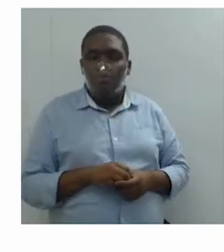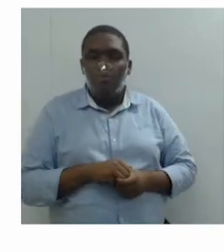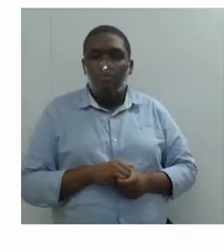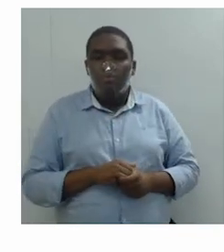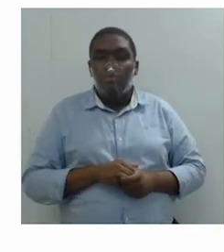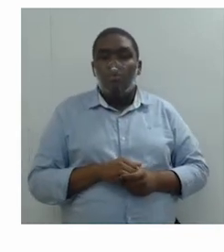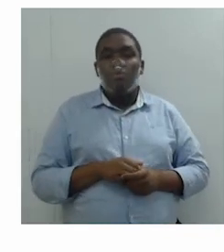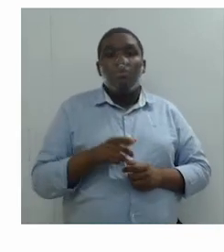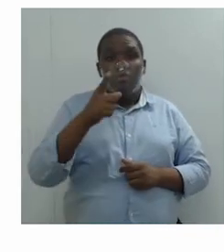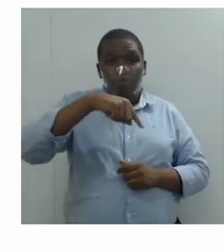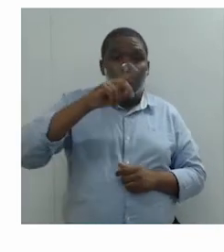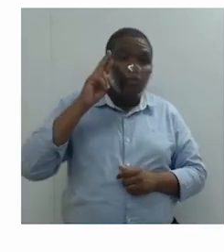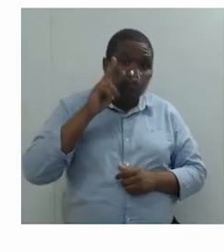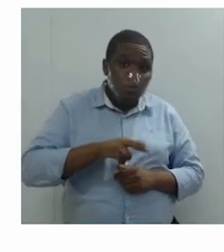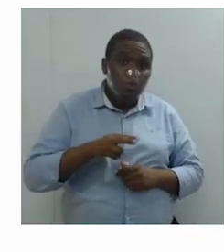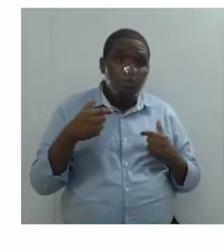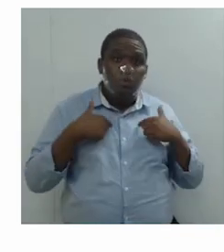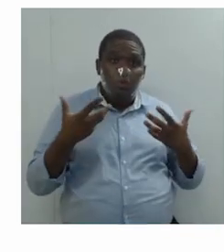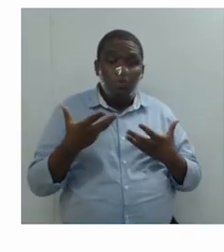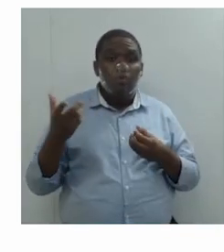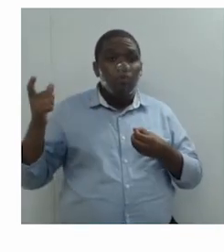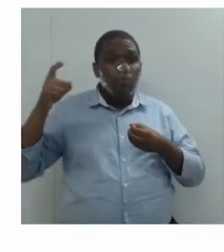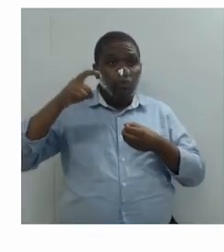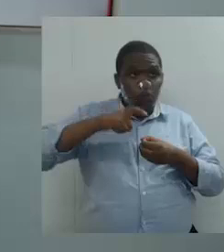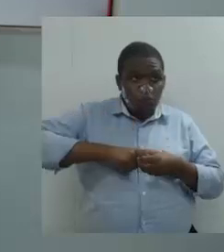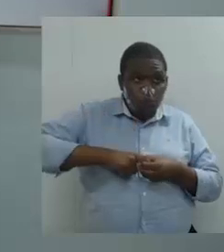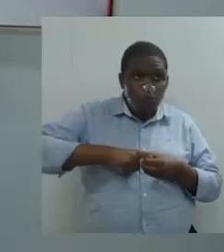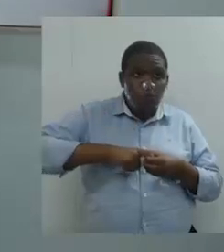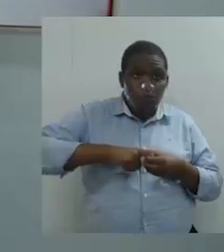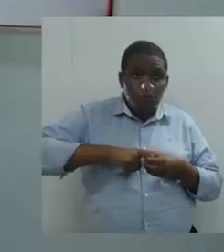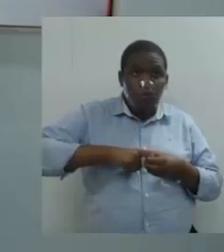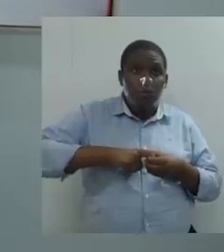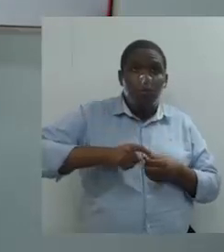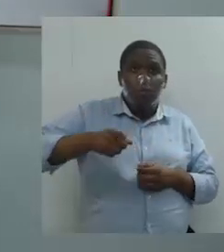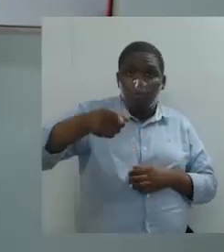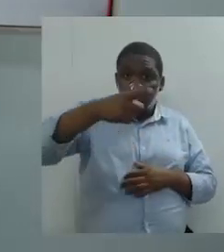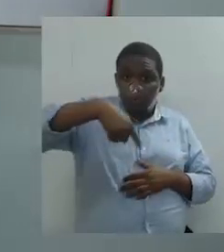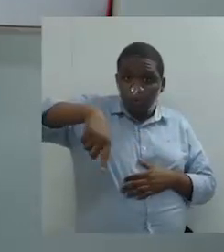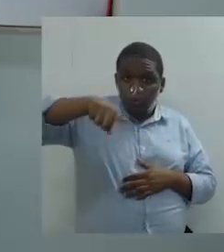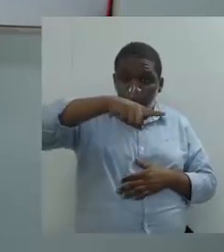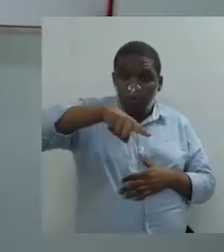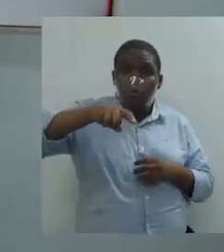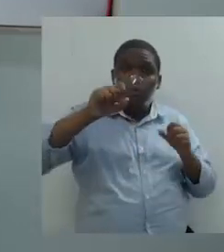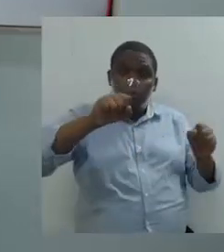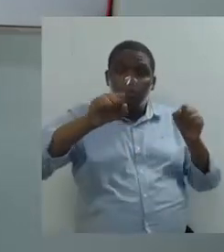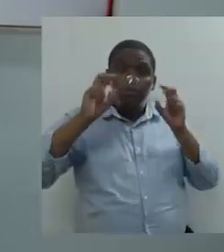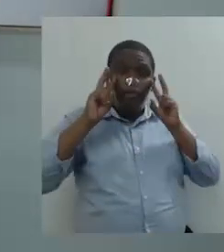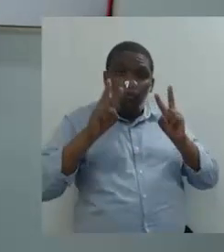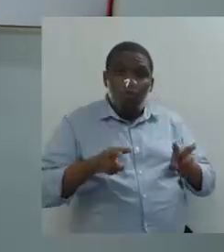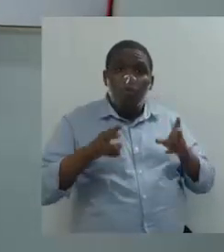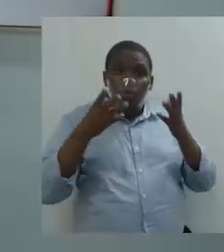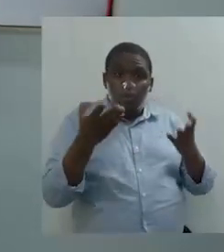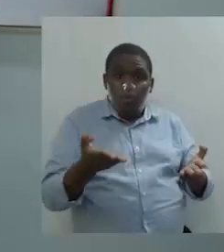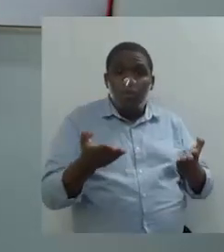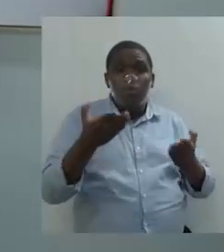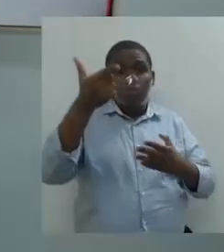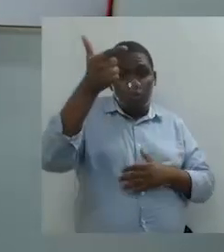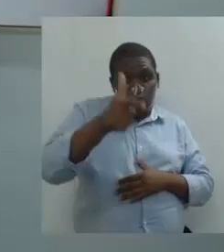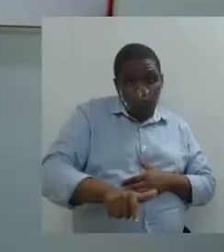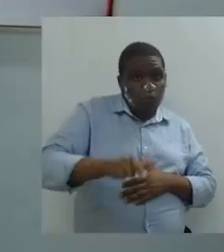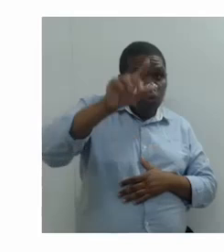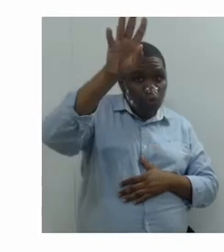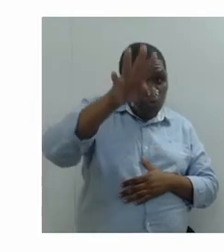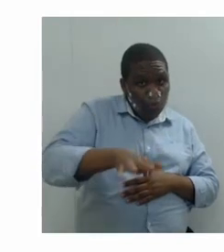Vejam só, eu vou voltar aqui para que vocês observem esse quadro novamente.